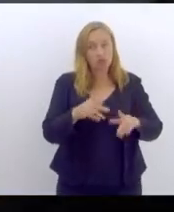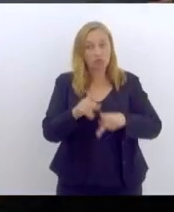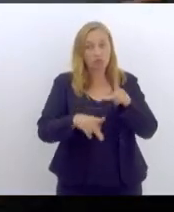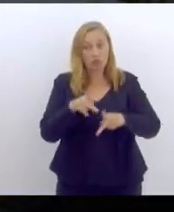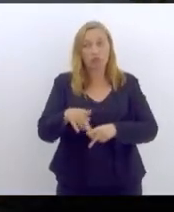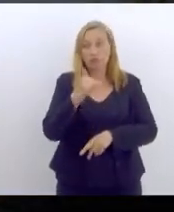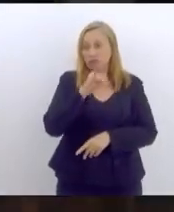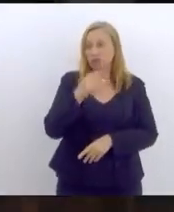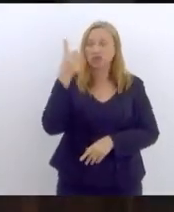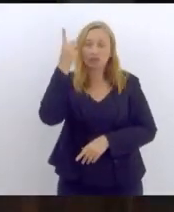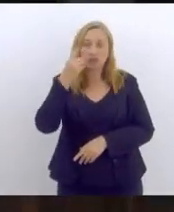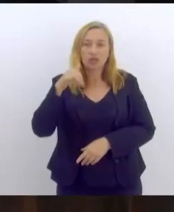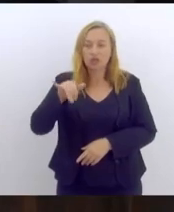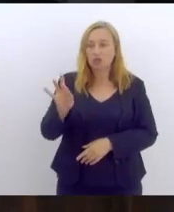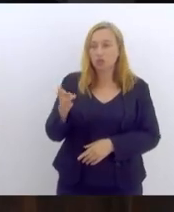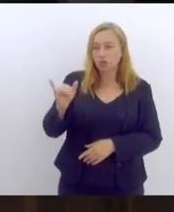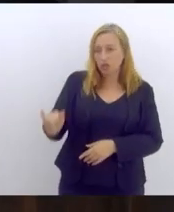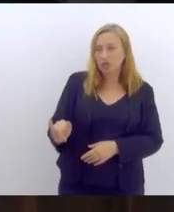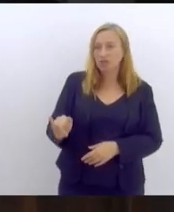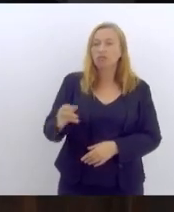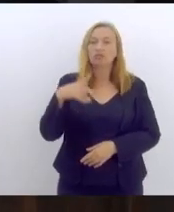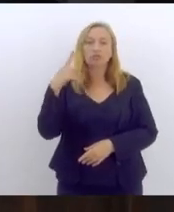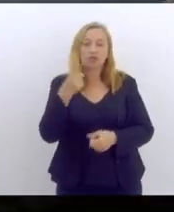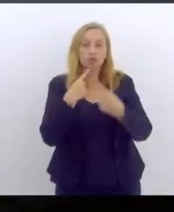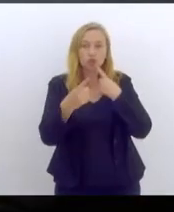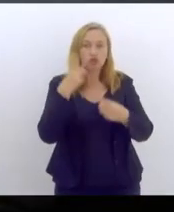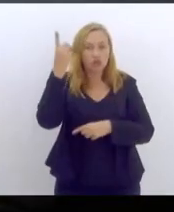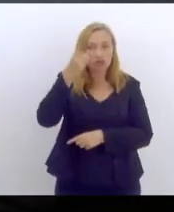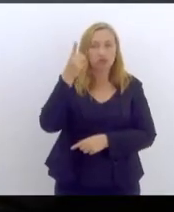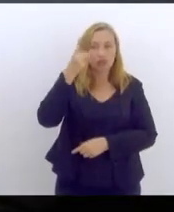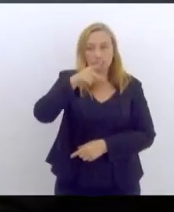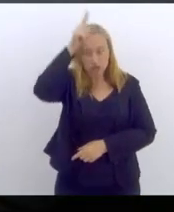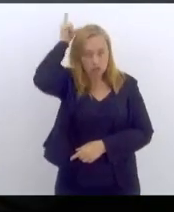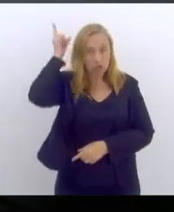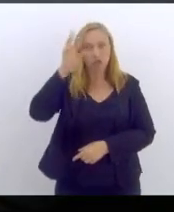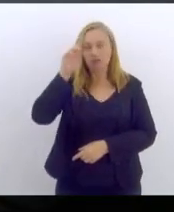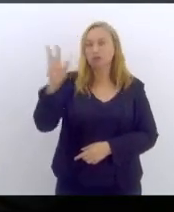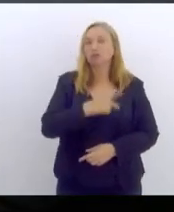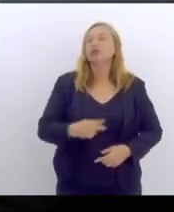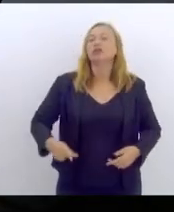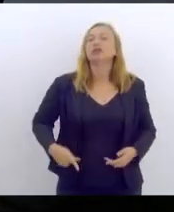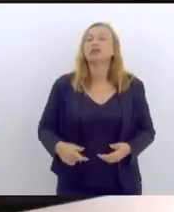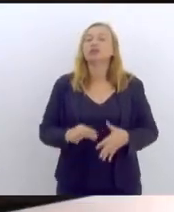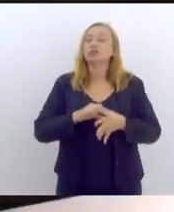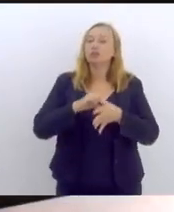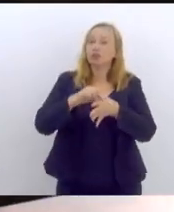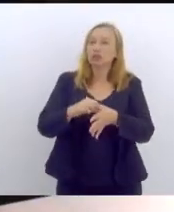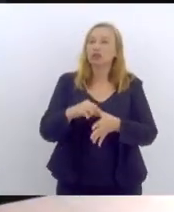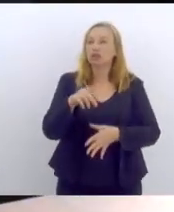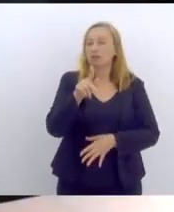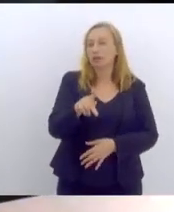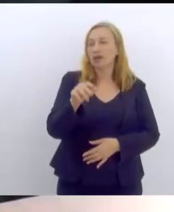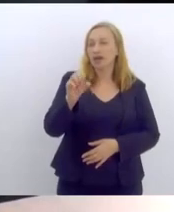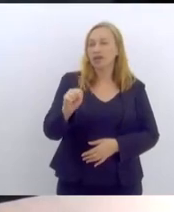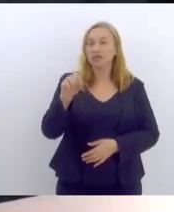Muito obrigado, deputado Yuri. Para discutir, deputado Luiz Paulo. Senhor presidente, como líder do